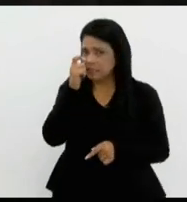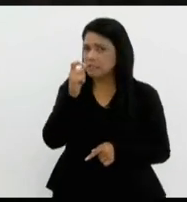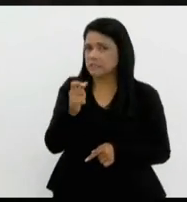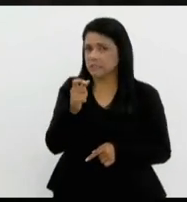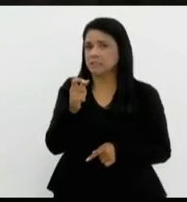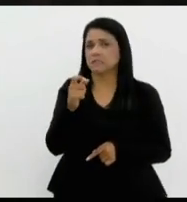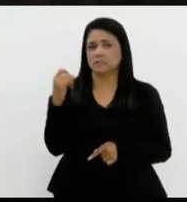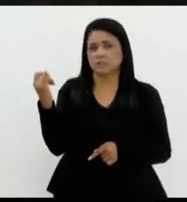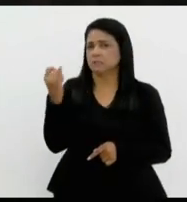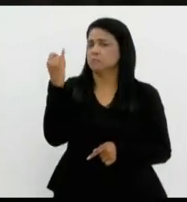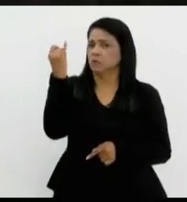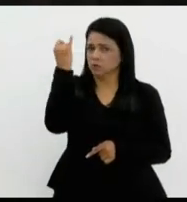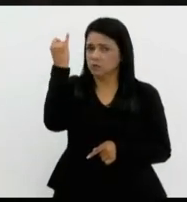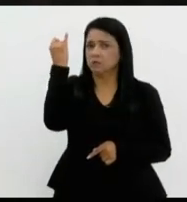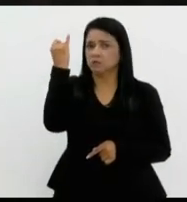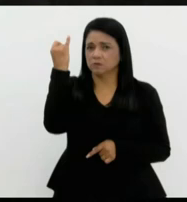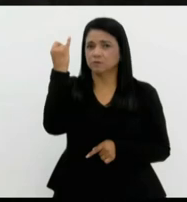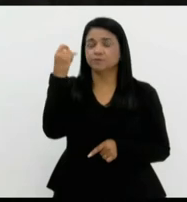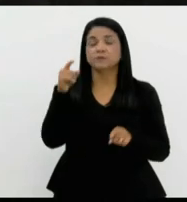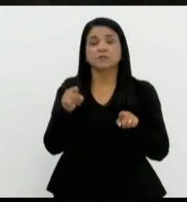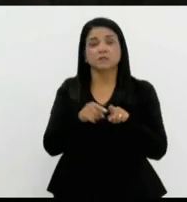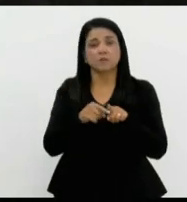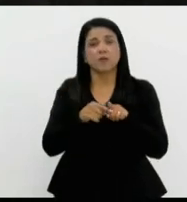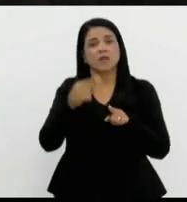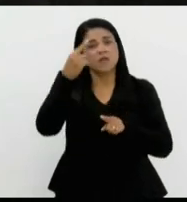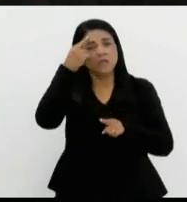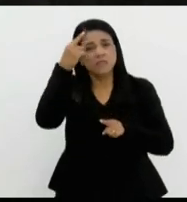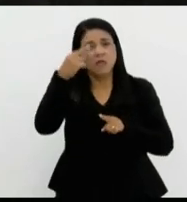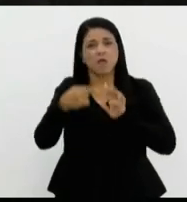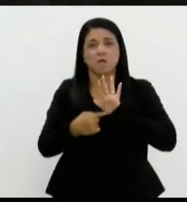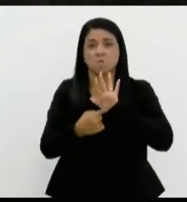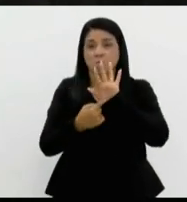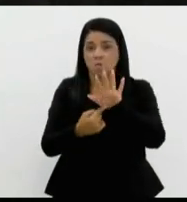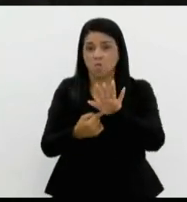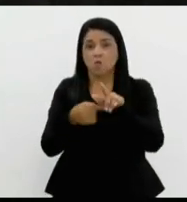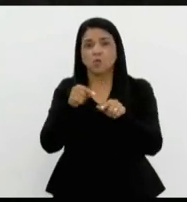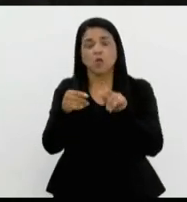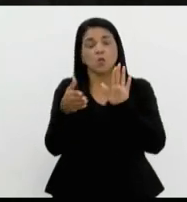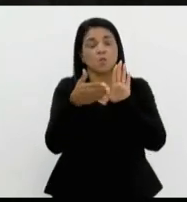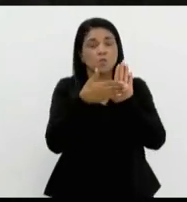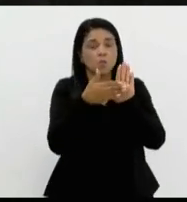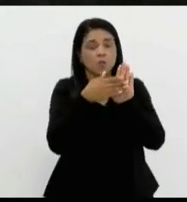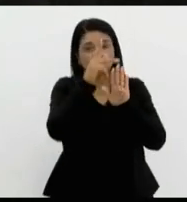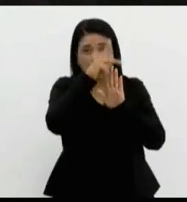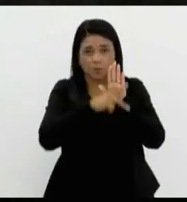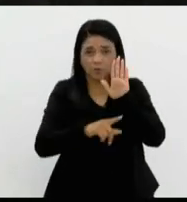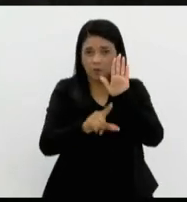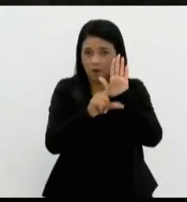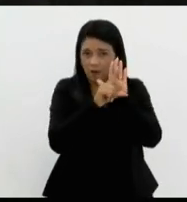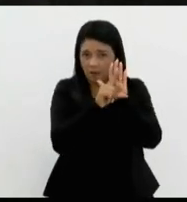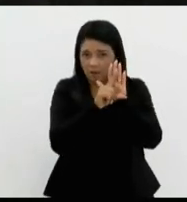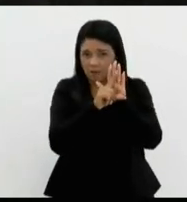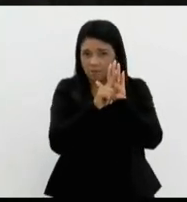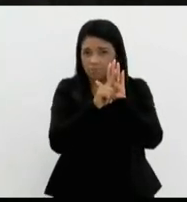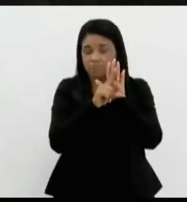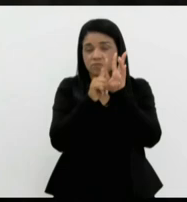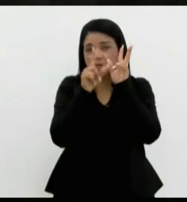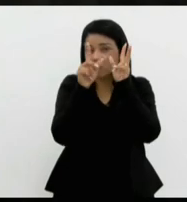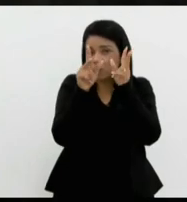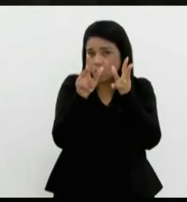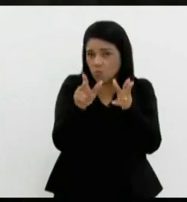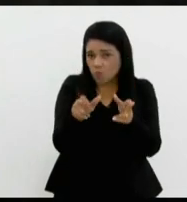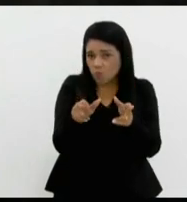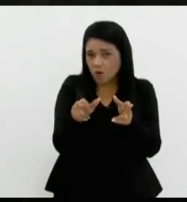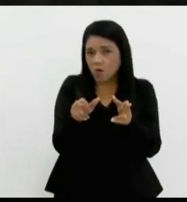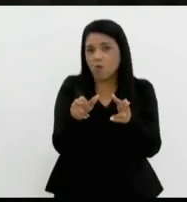interessante e que eu trouxe também como ideia, já propondo projetos de leis semelhantes ao